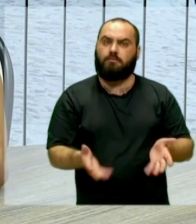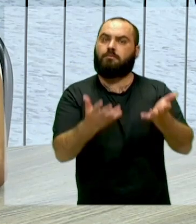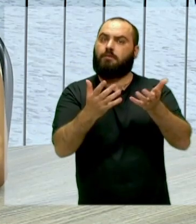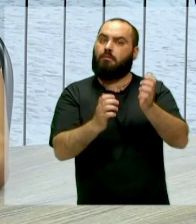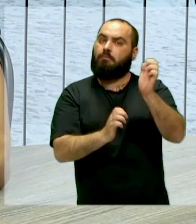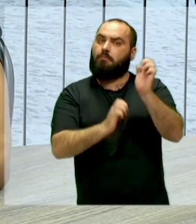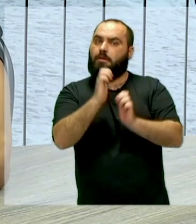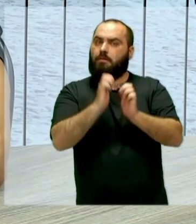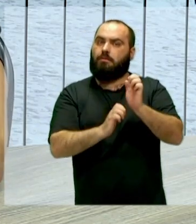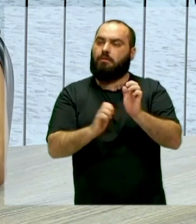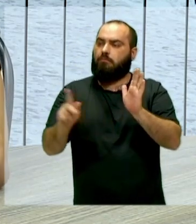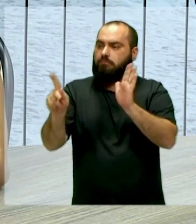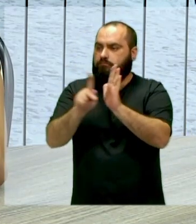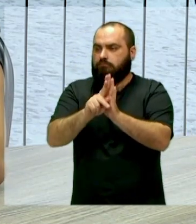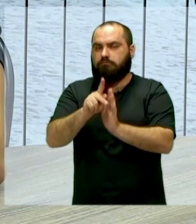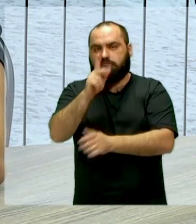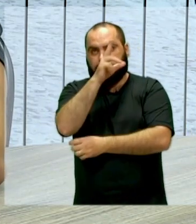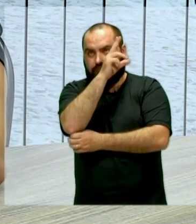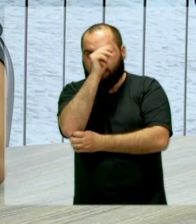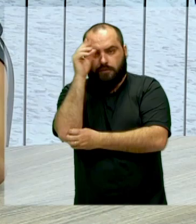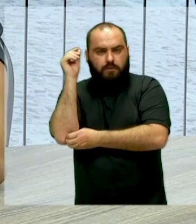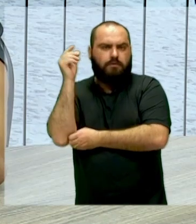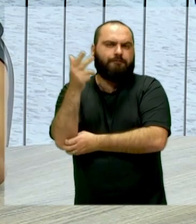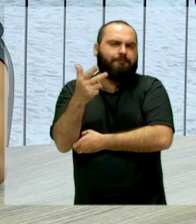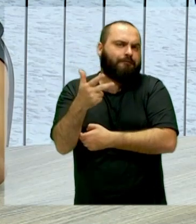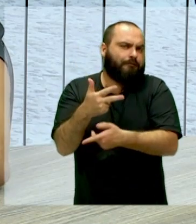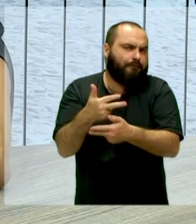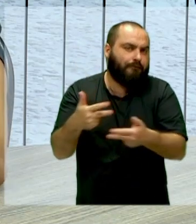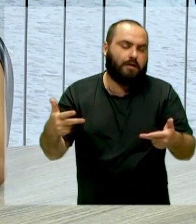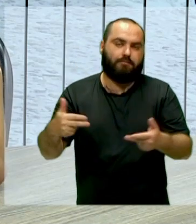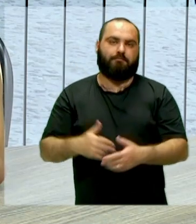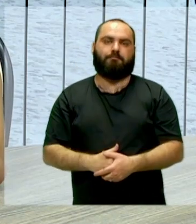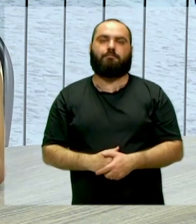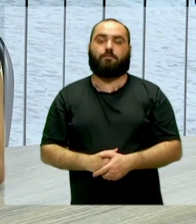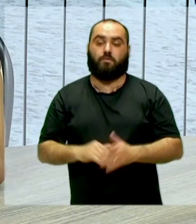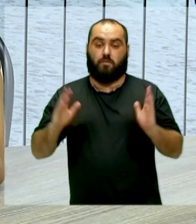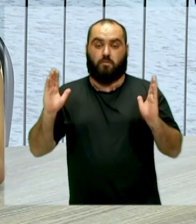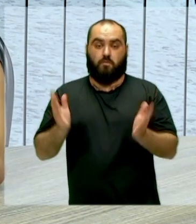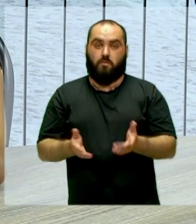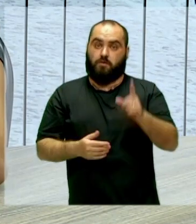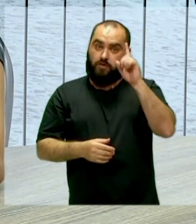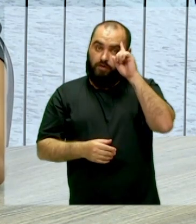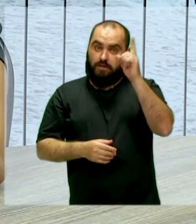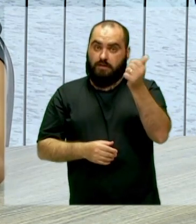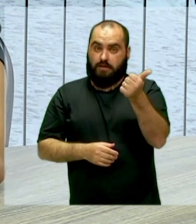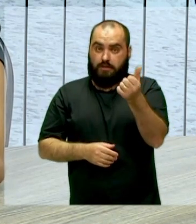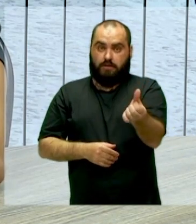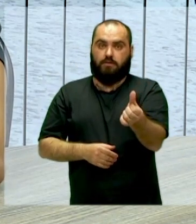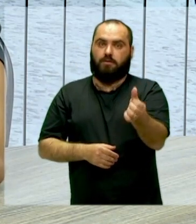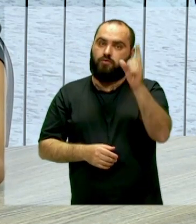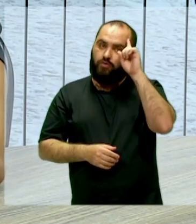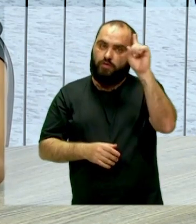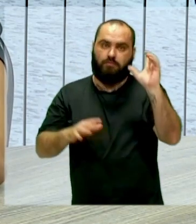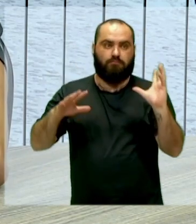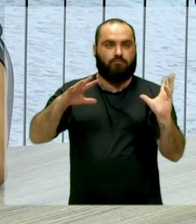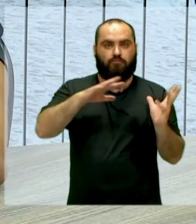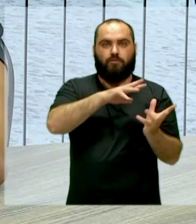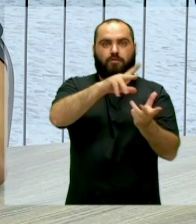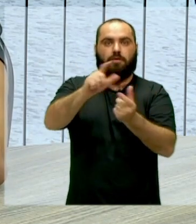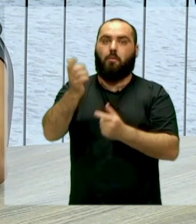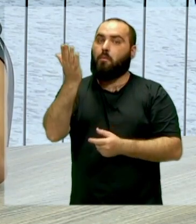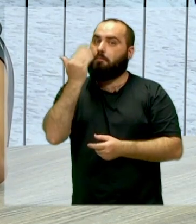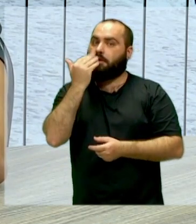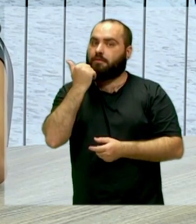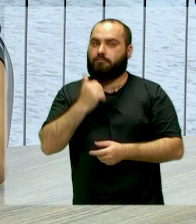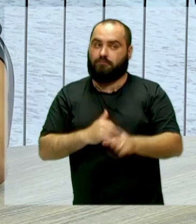do órgão público enfim de diversas situações e hoje né dia 16 é o Dia Mundial da Alimentação neste